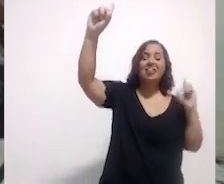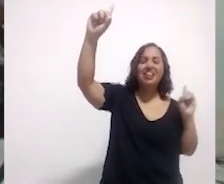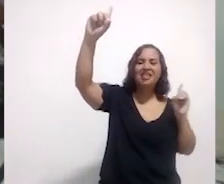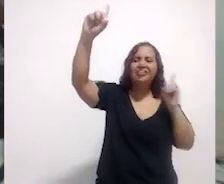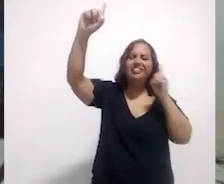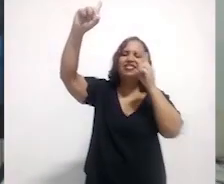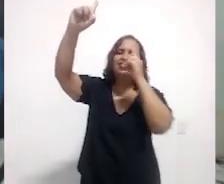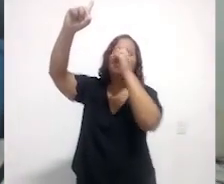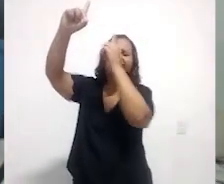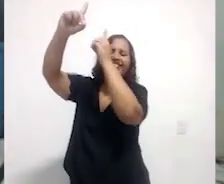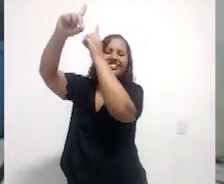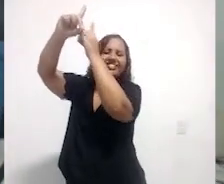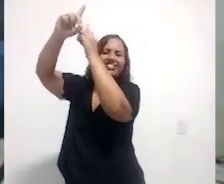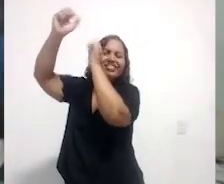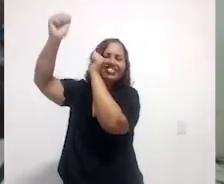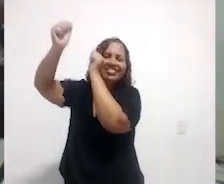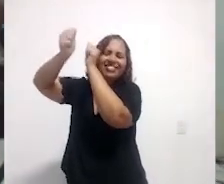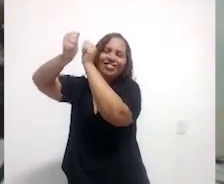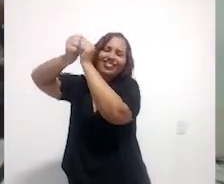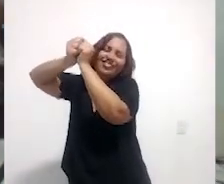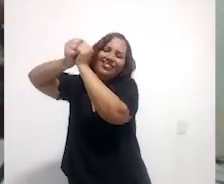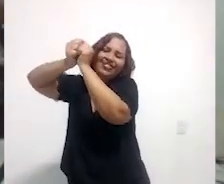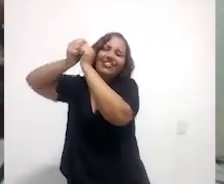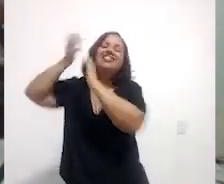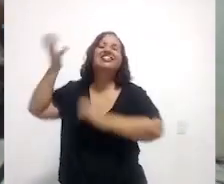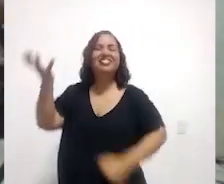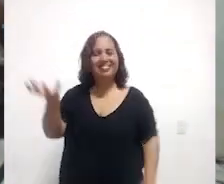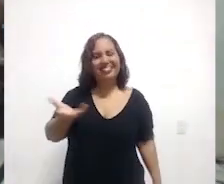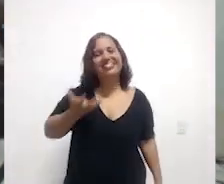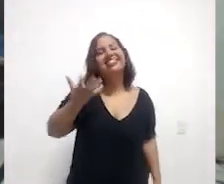Perto quero estar,